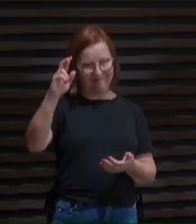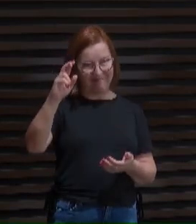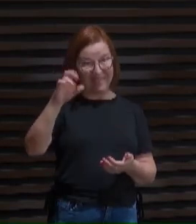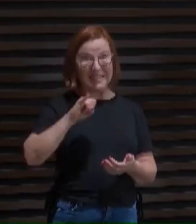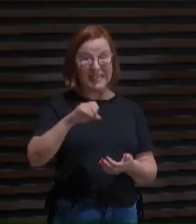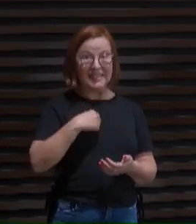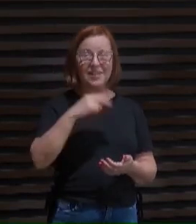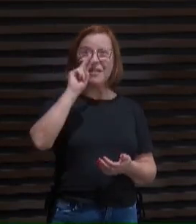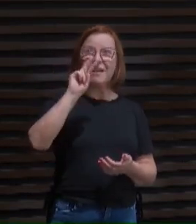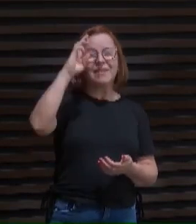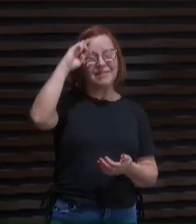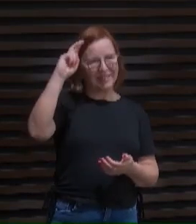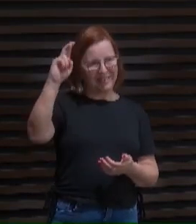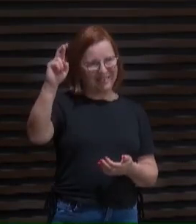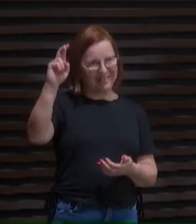Senhor,